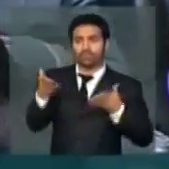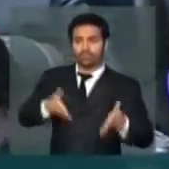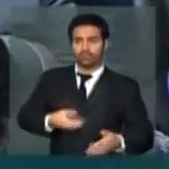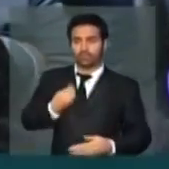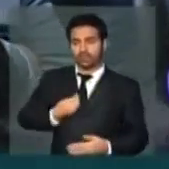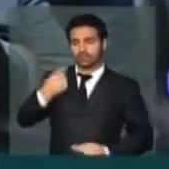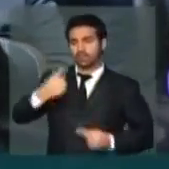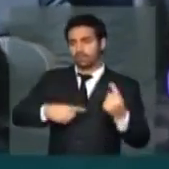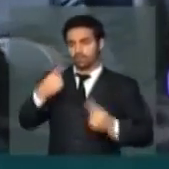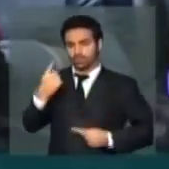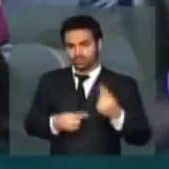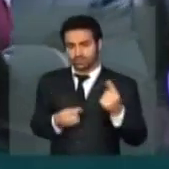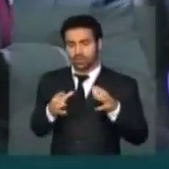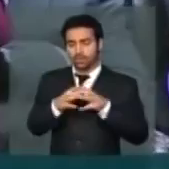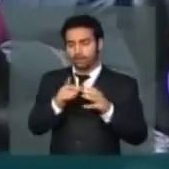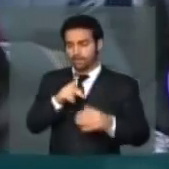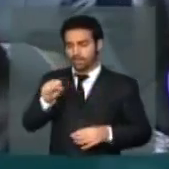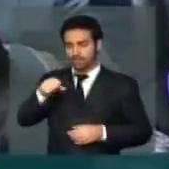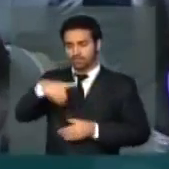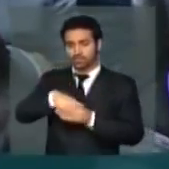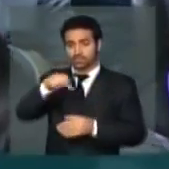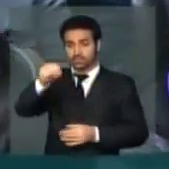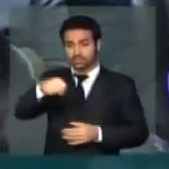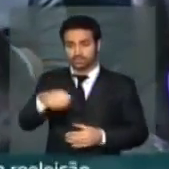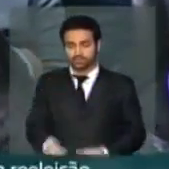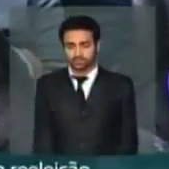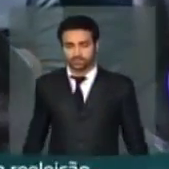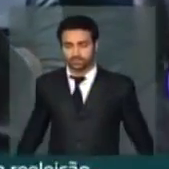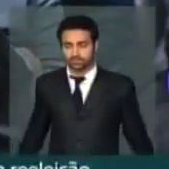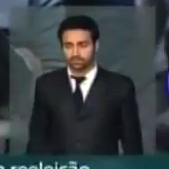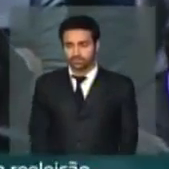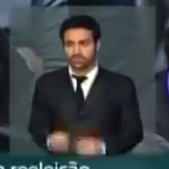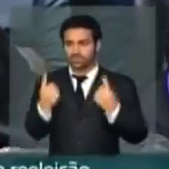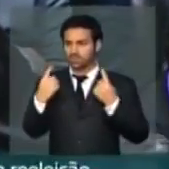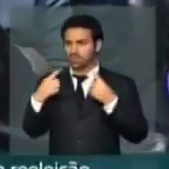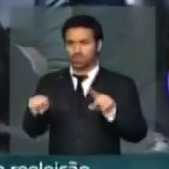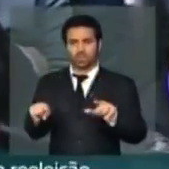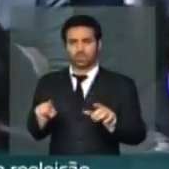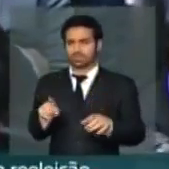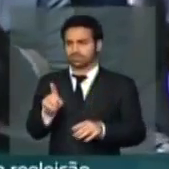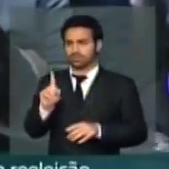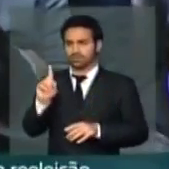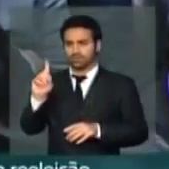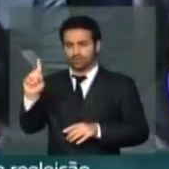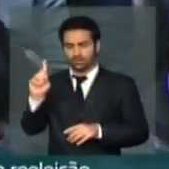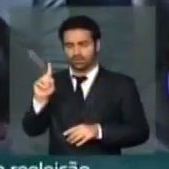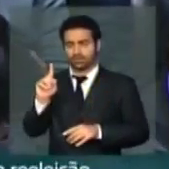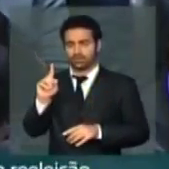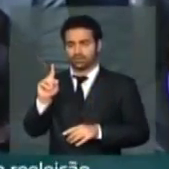da política. A bancada do PPS vota sim contra esta farsa de reforma contra o povo brasileiro.